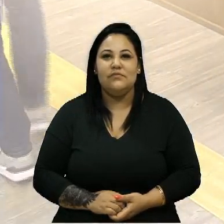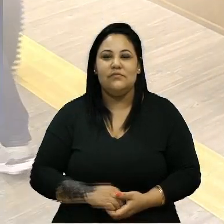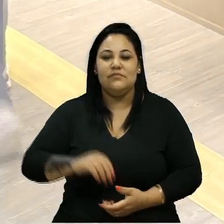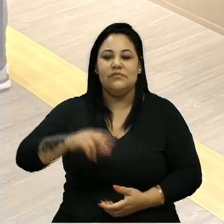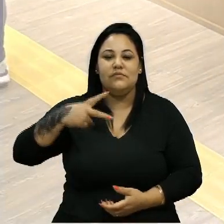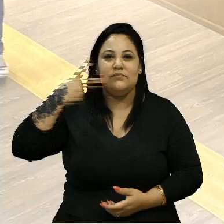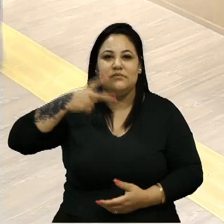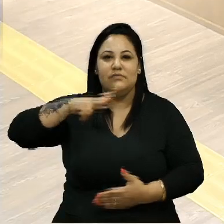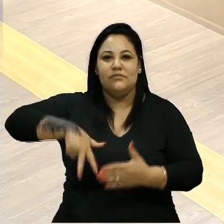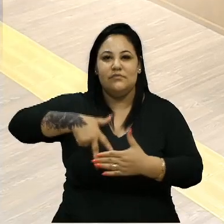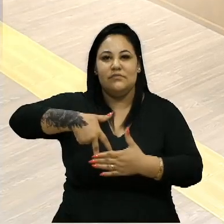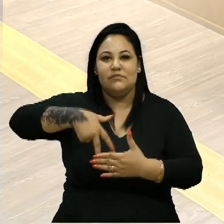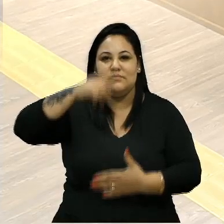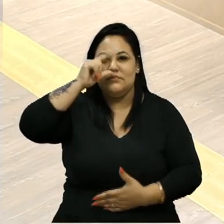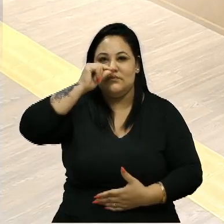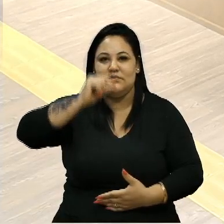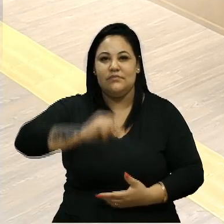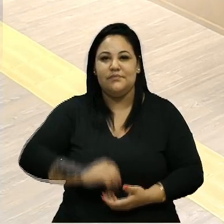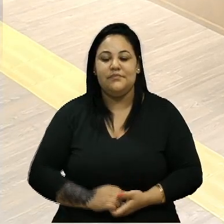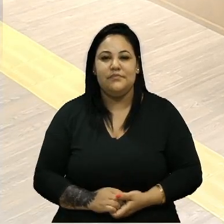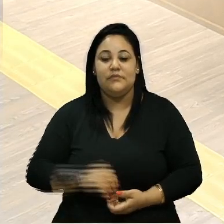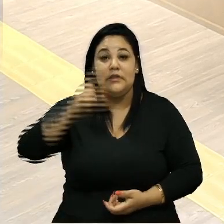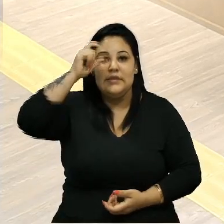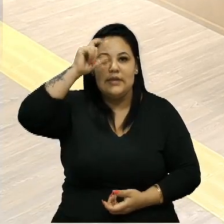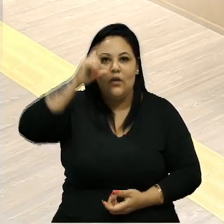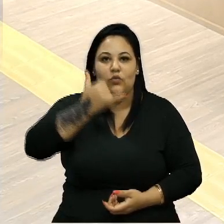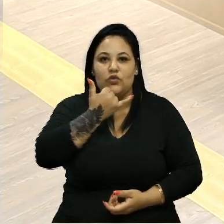Vereador Scalco na tribuna.